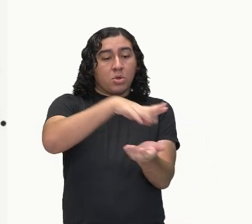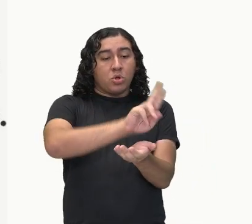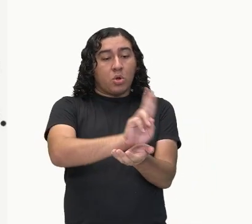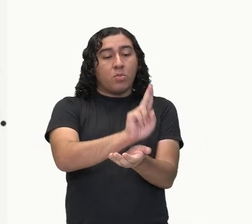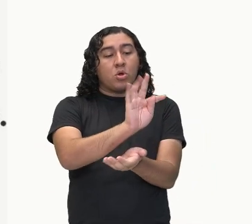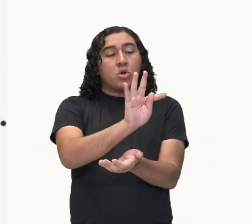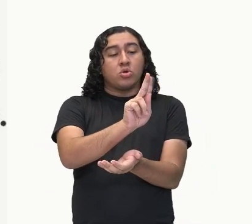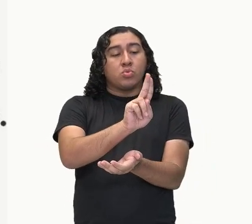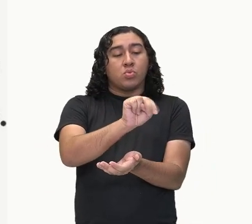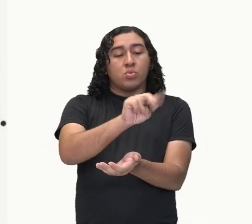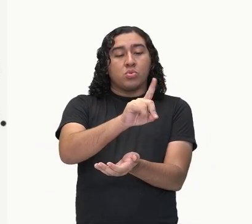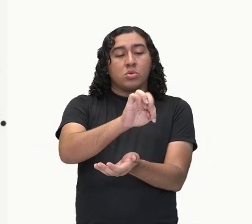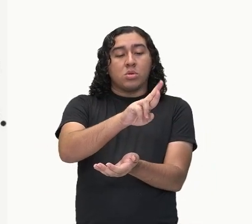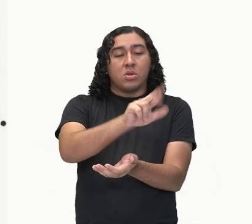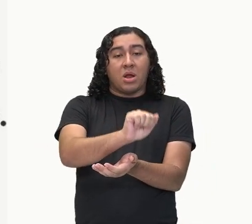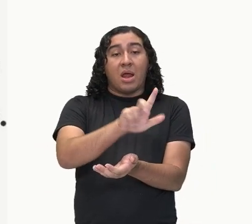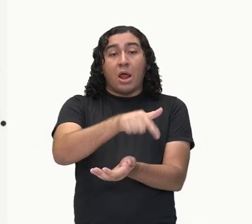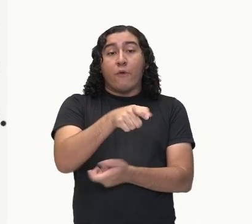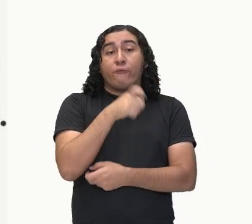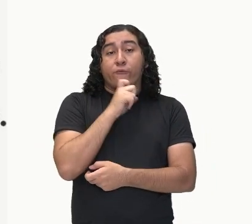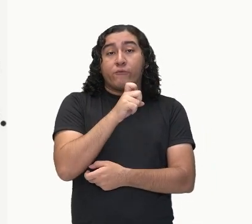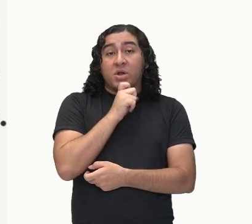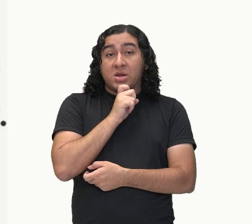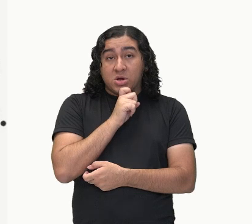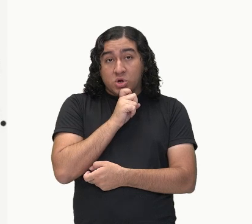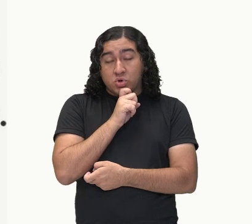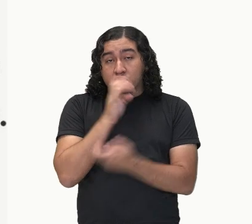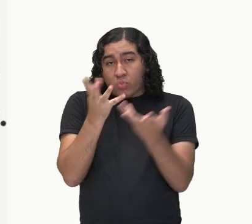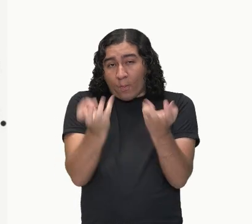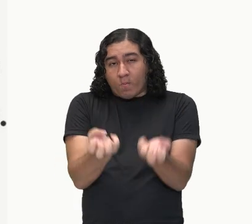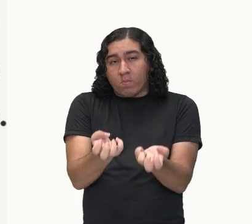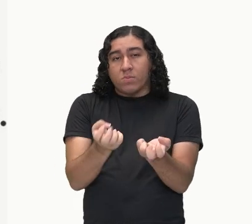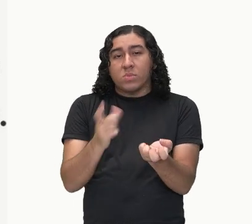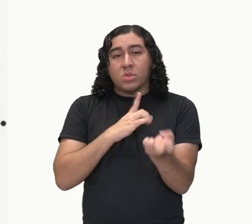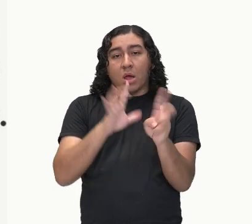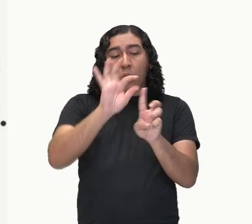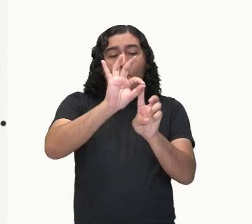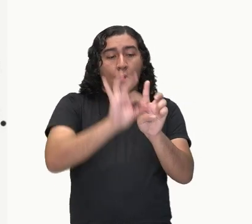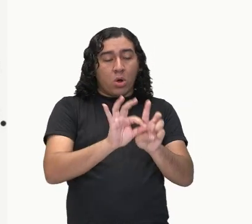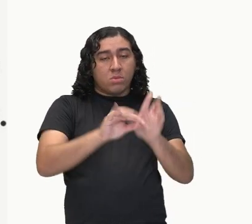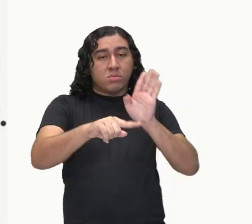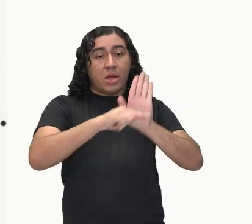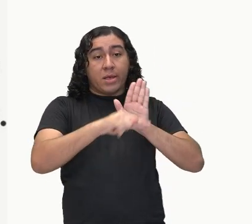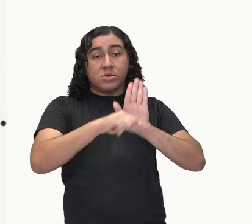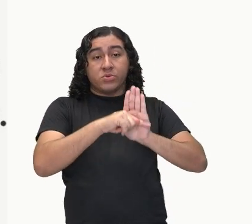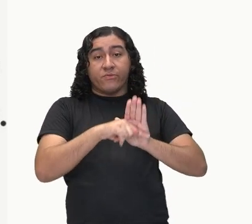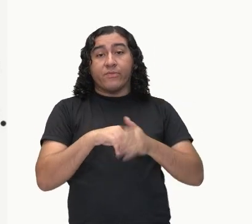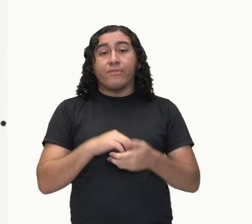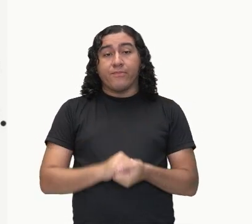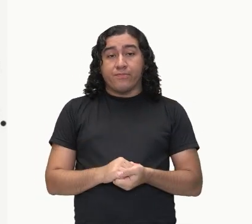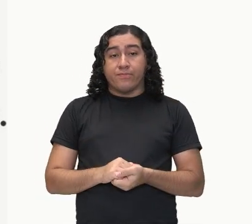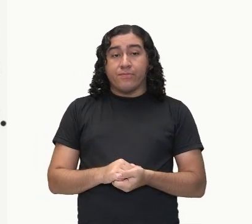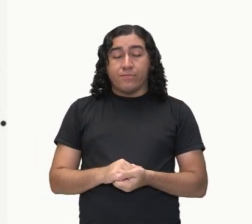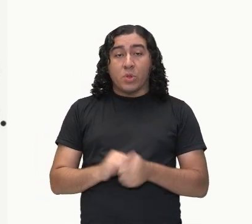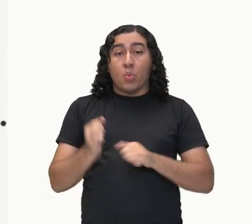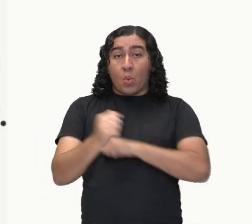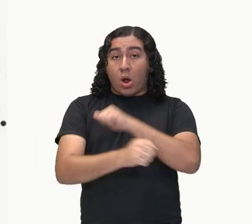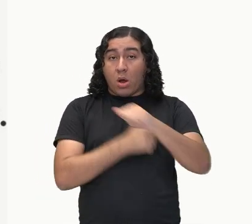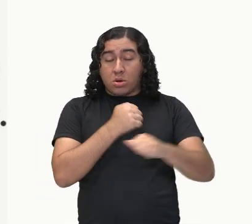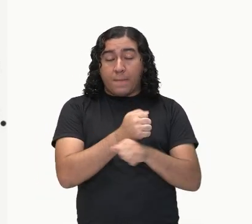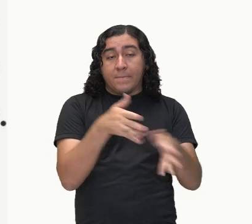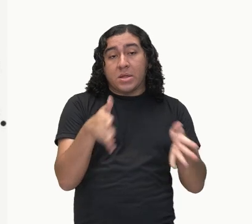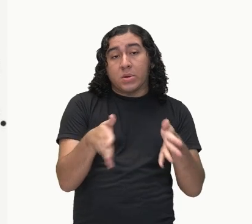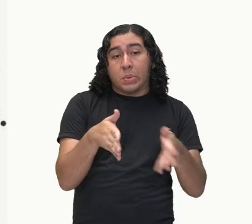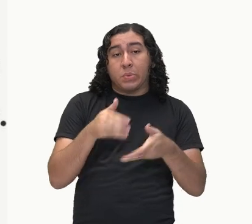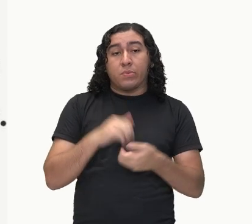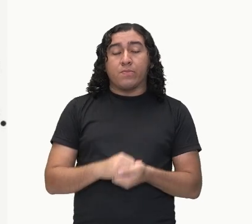frio, né, clima frio e seco, com temperaturas negativas na maior parte do ano. Sua